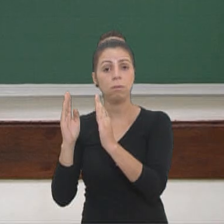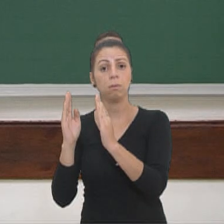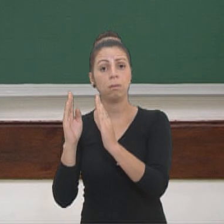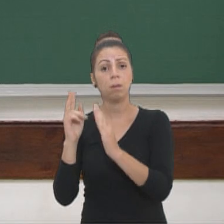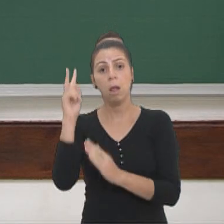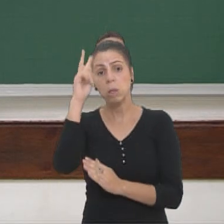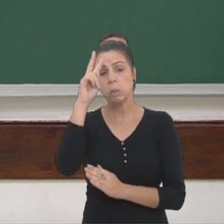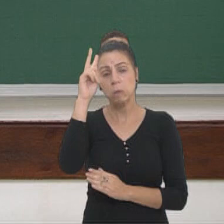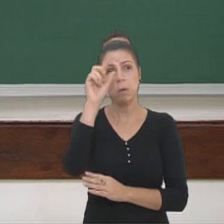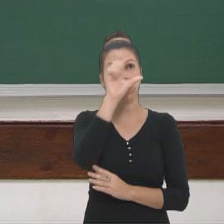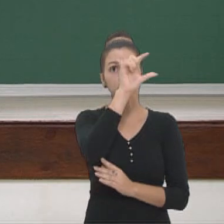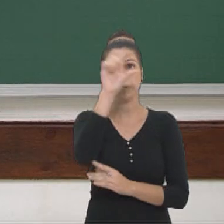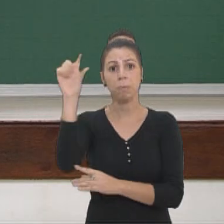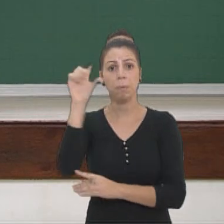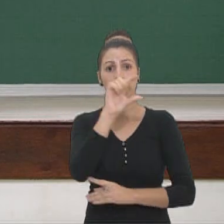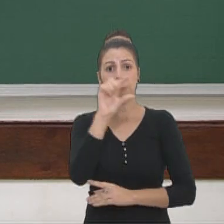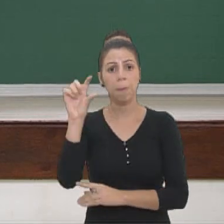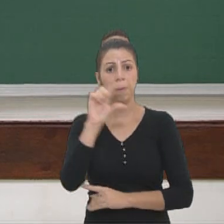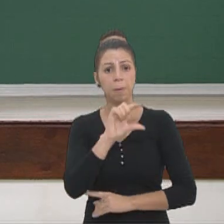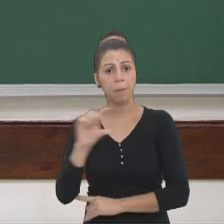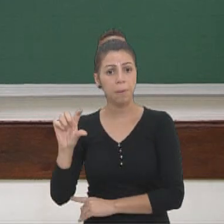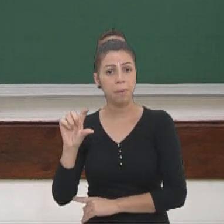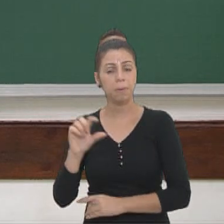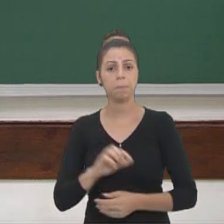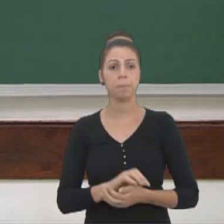em quadrinhos.